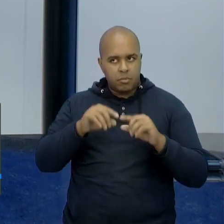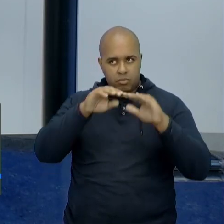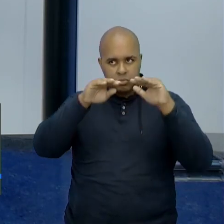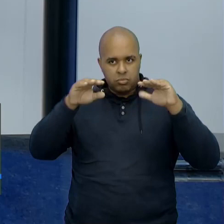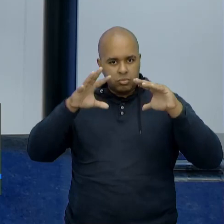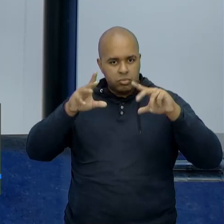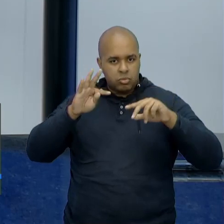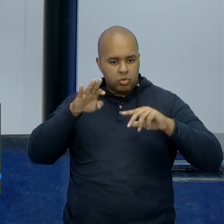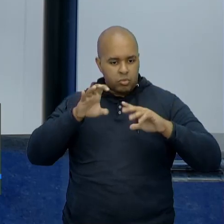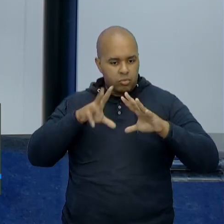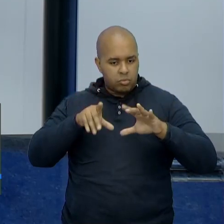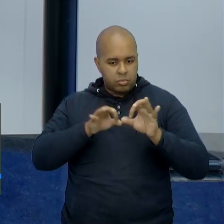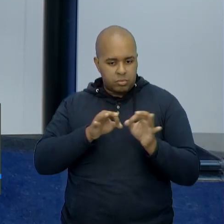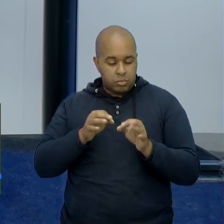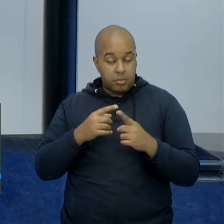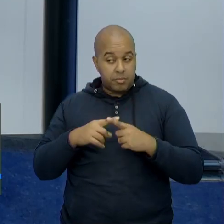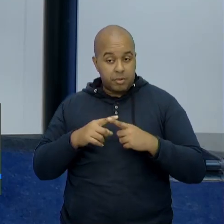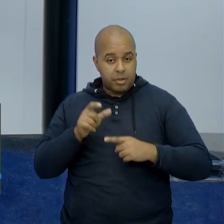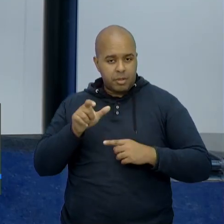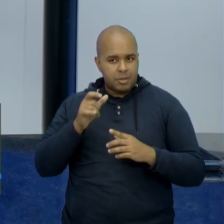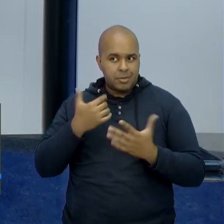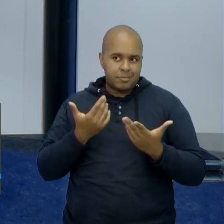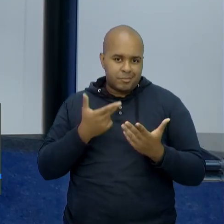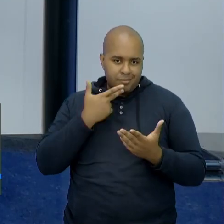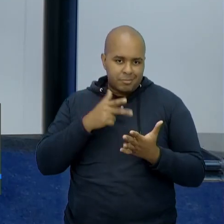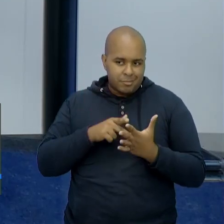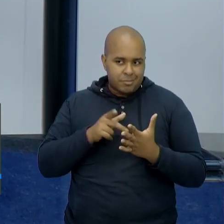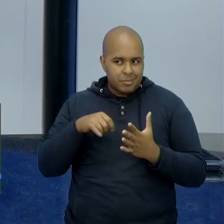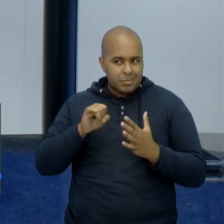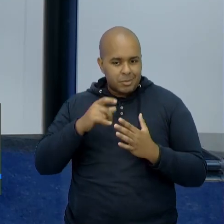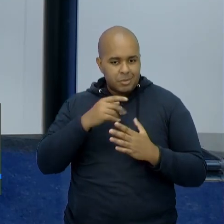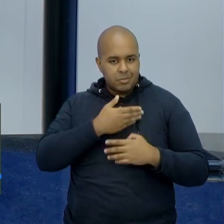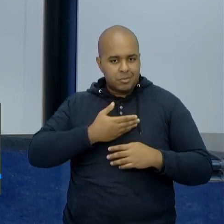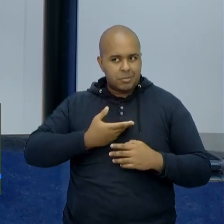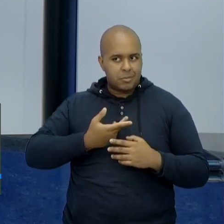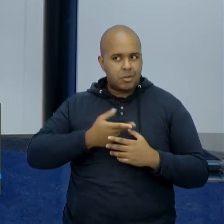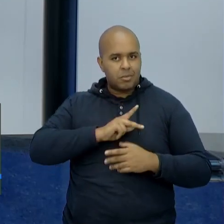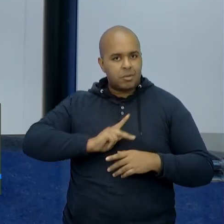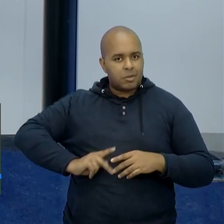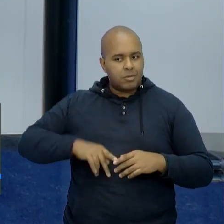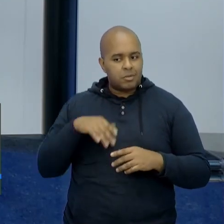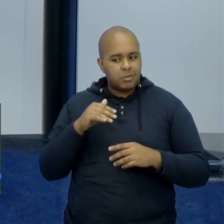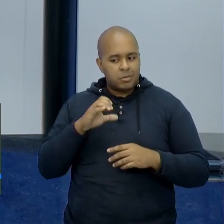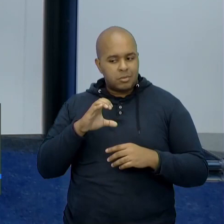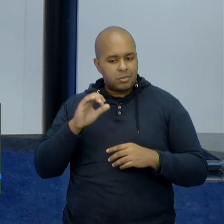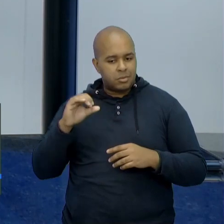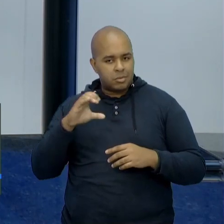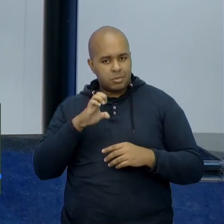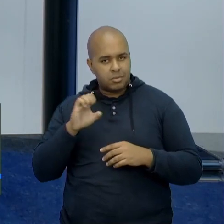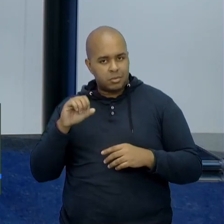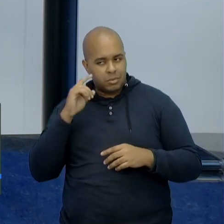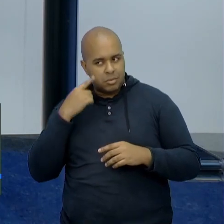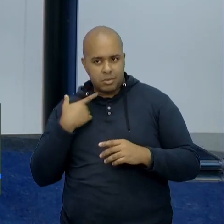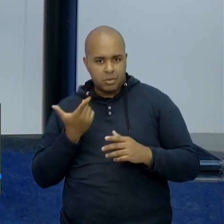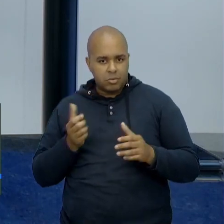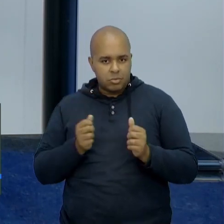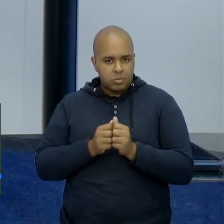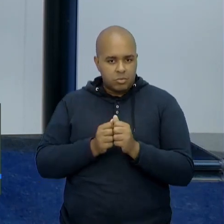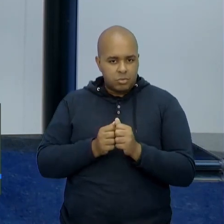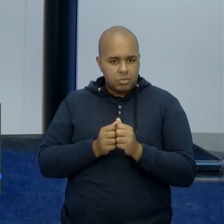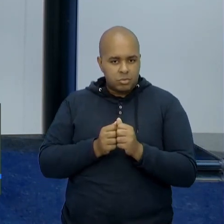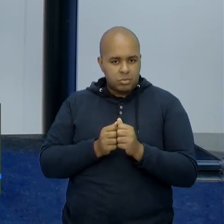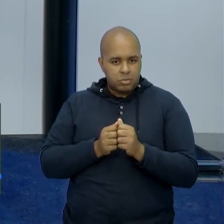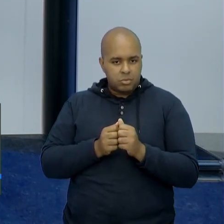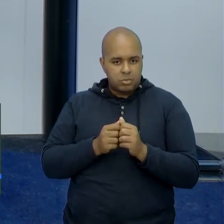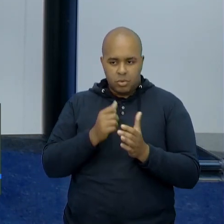da organização. Porque, sinceramente, se o presidente, se o CEO não estiver junto, não